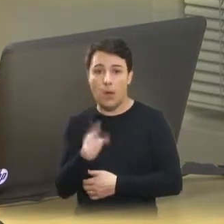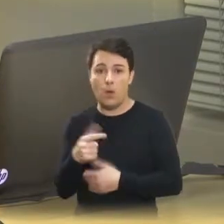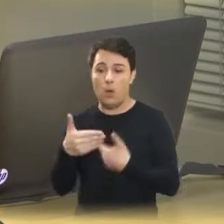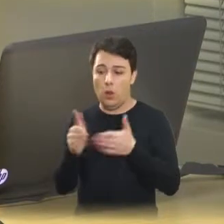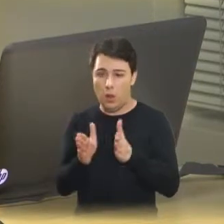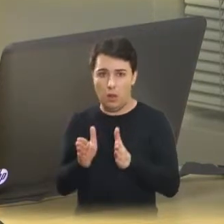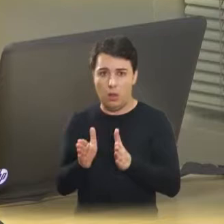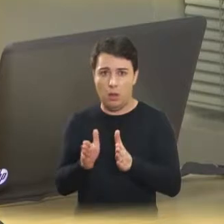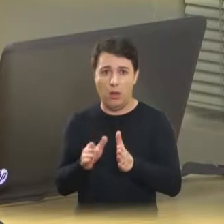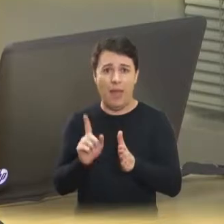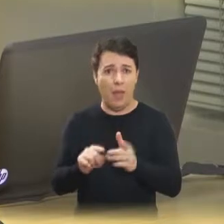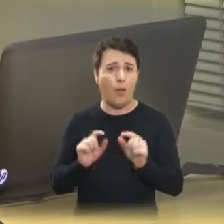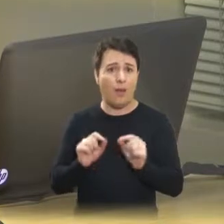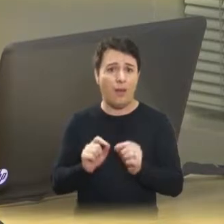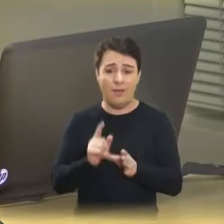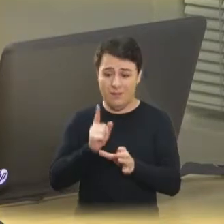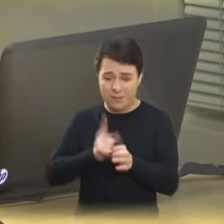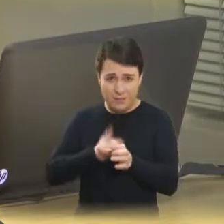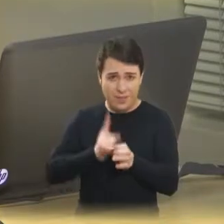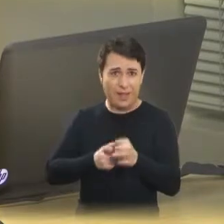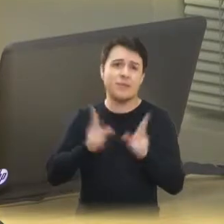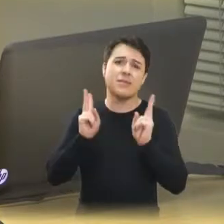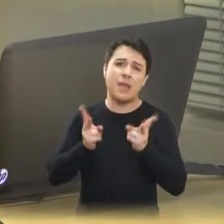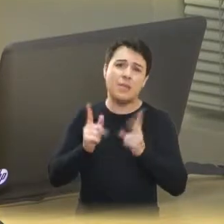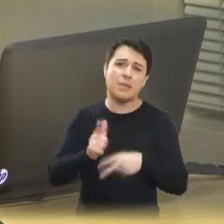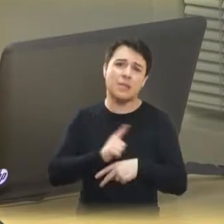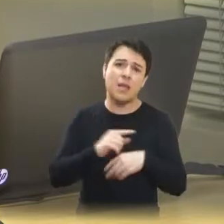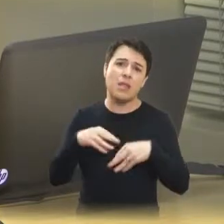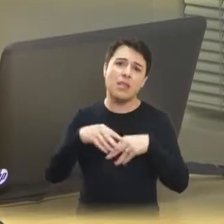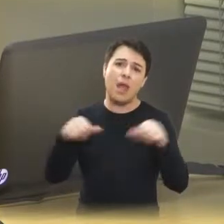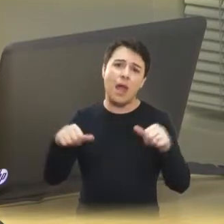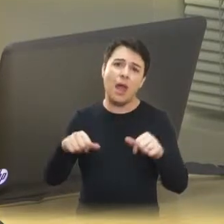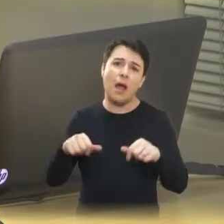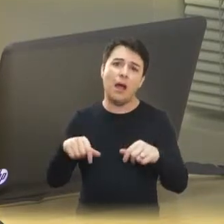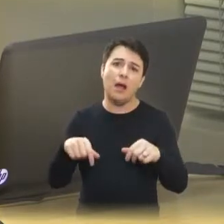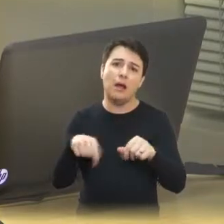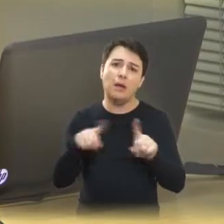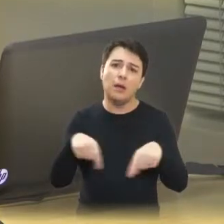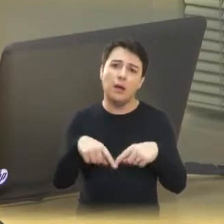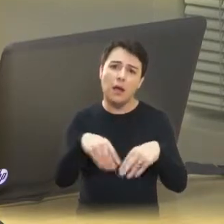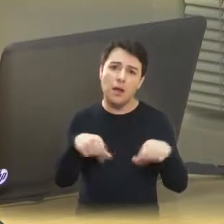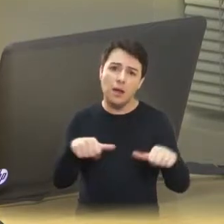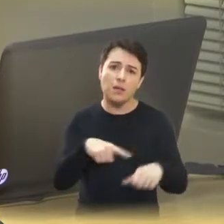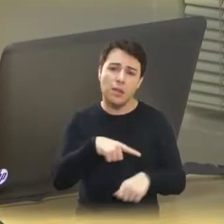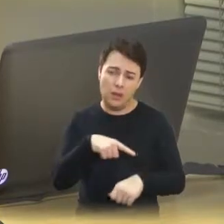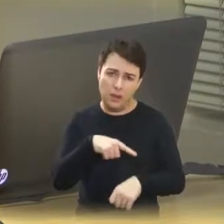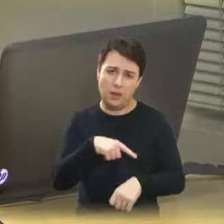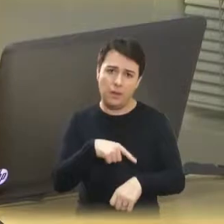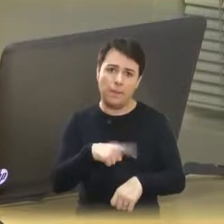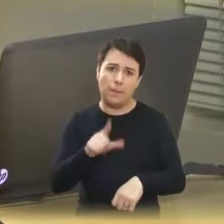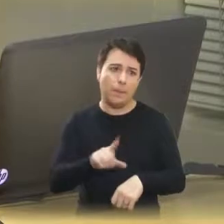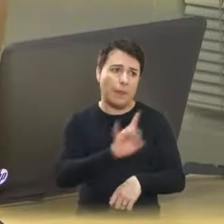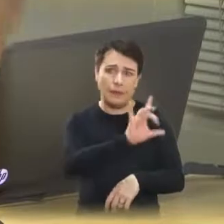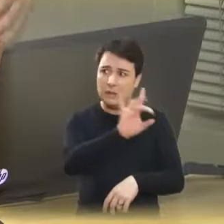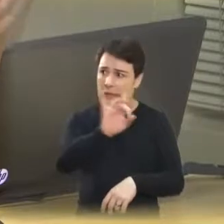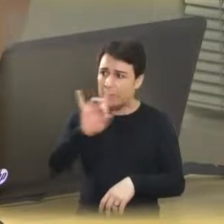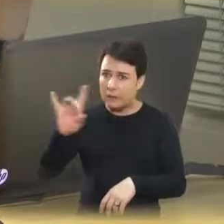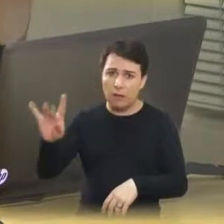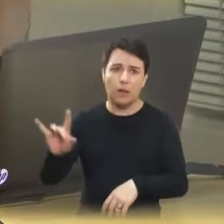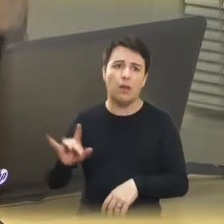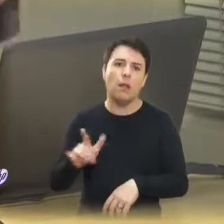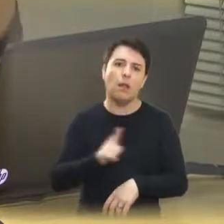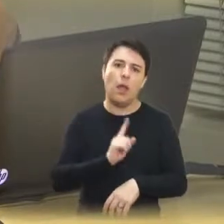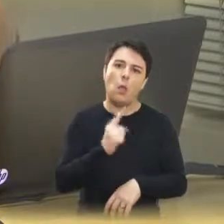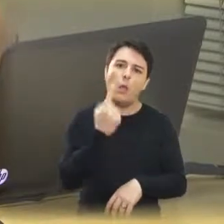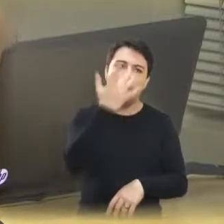ele é histórico. A cidade sempre teve um estoque de terra urbanizada, de lote. E aí o lote é individual. Assim, um